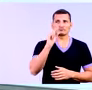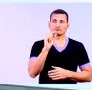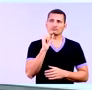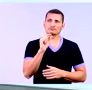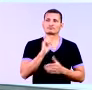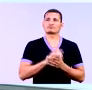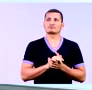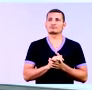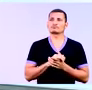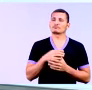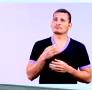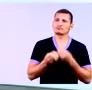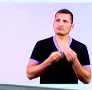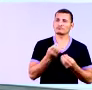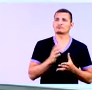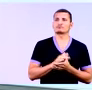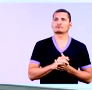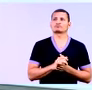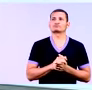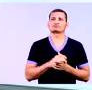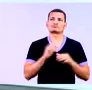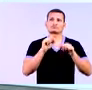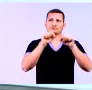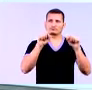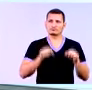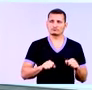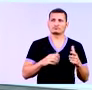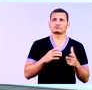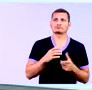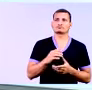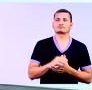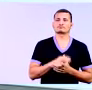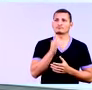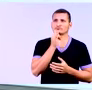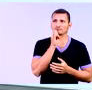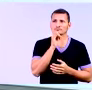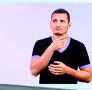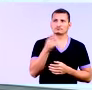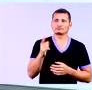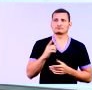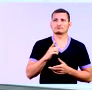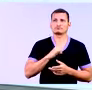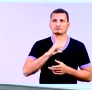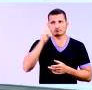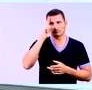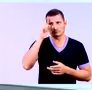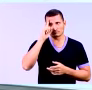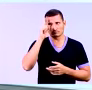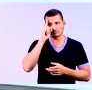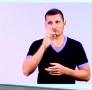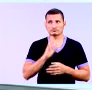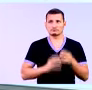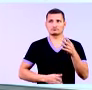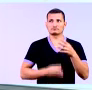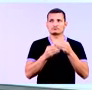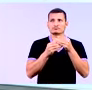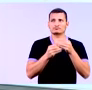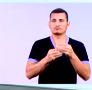situação. Pensem nos sistemas, nas situações que vocês acompanham no dia a dia, que implementam